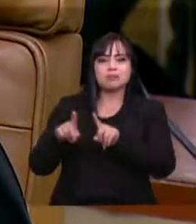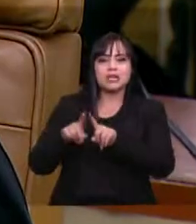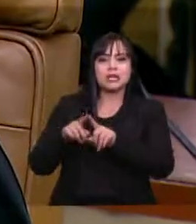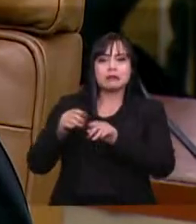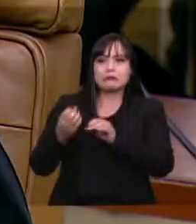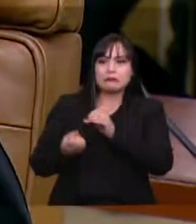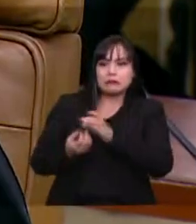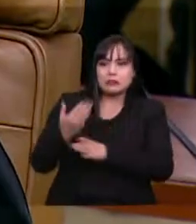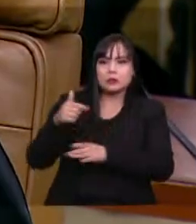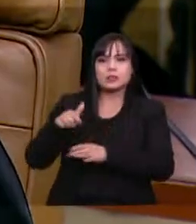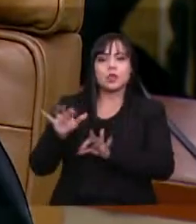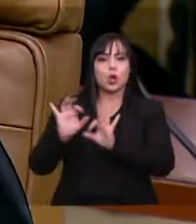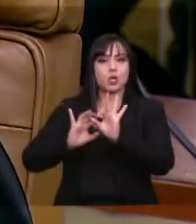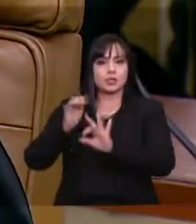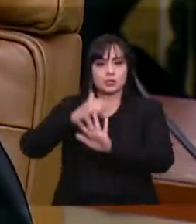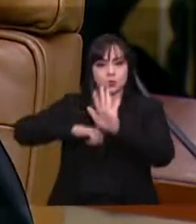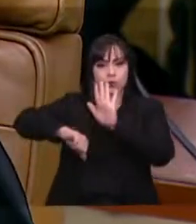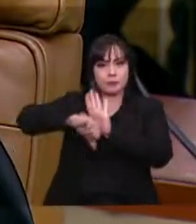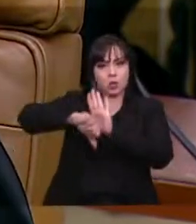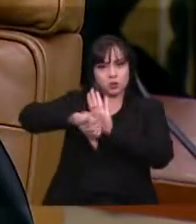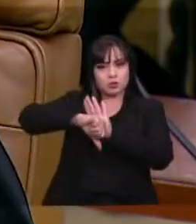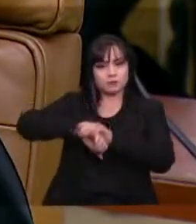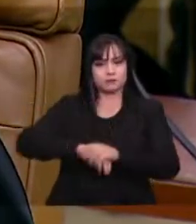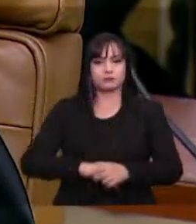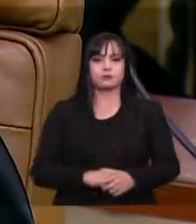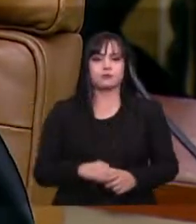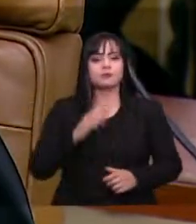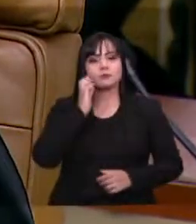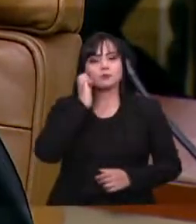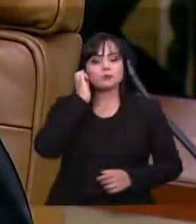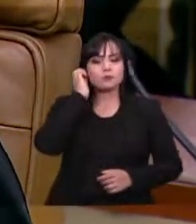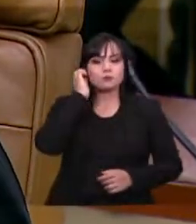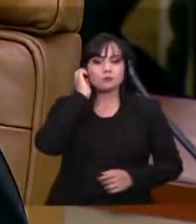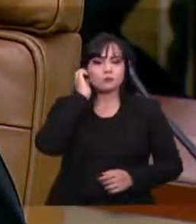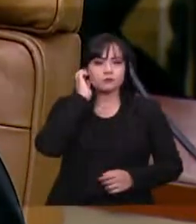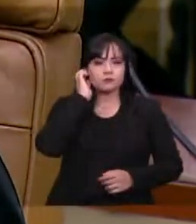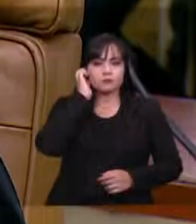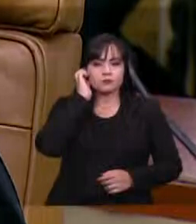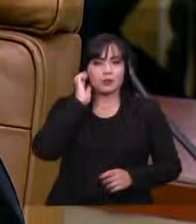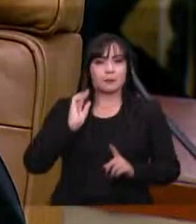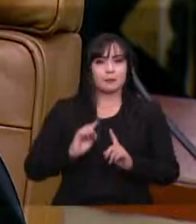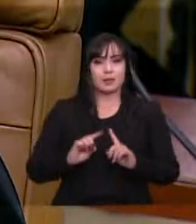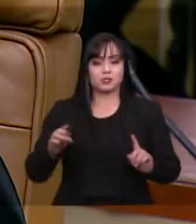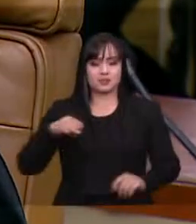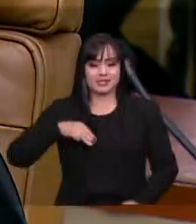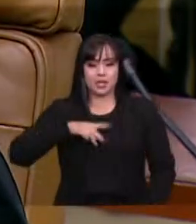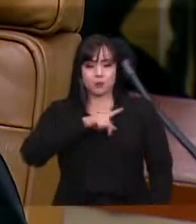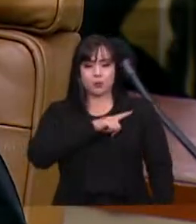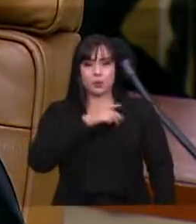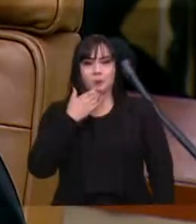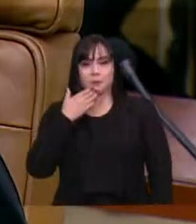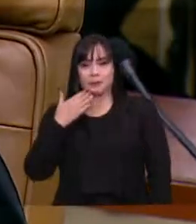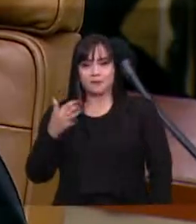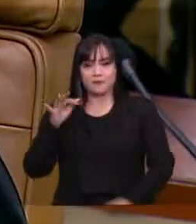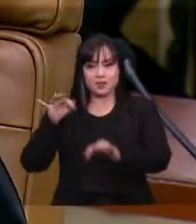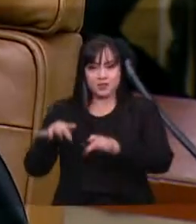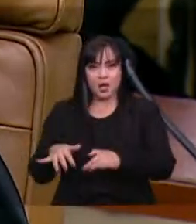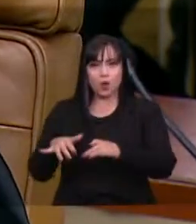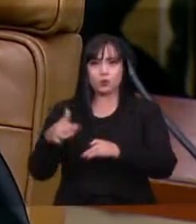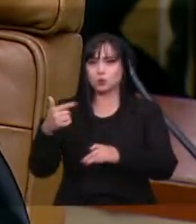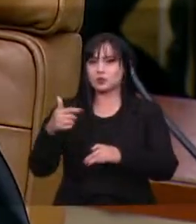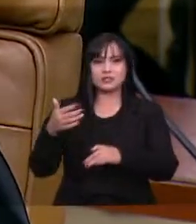quanto de líder organização criminosa mas o Ministério Público nos requerimentos finais não fez